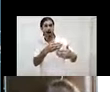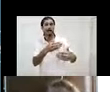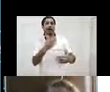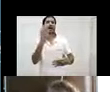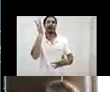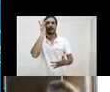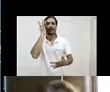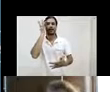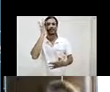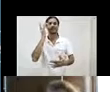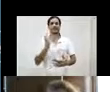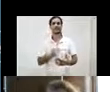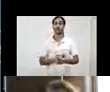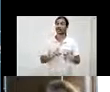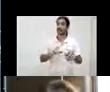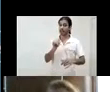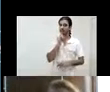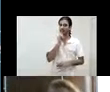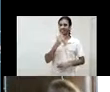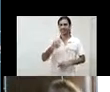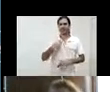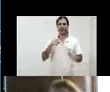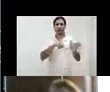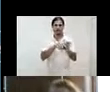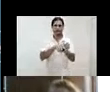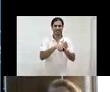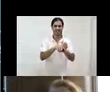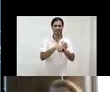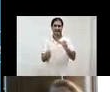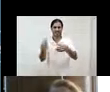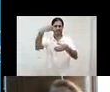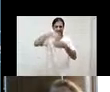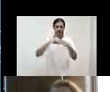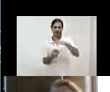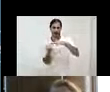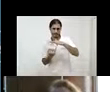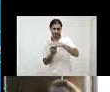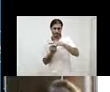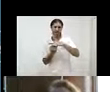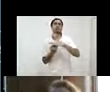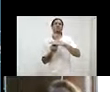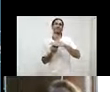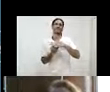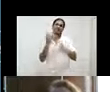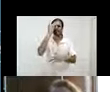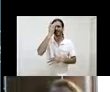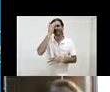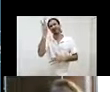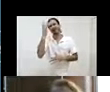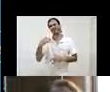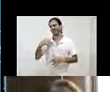instituição que é mais fácil, porque eu já conheço todo mundo, é mais fácil da aprovação, da realização dessa pesquisa.